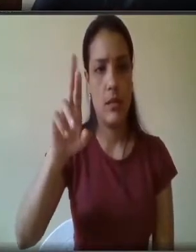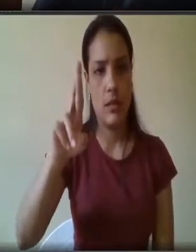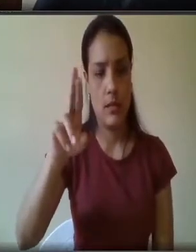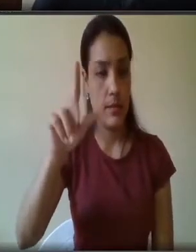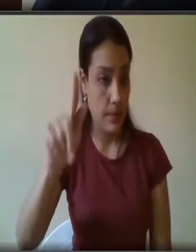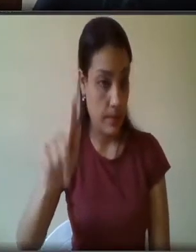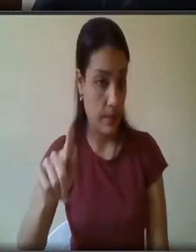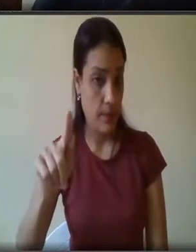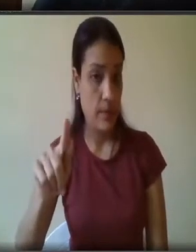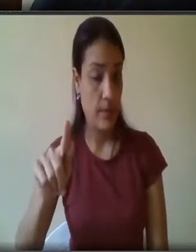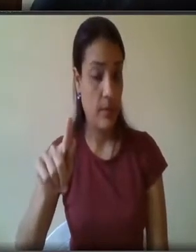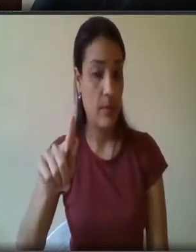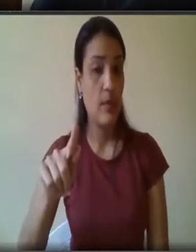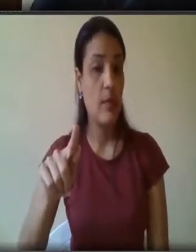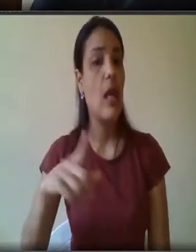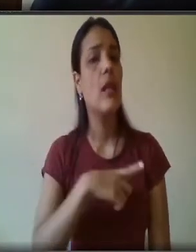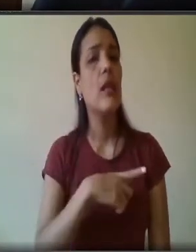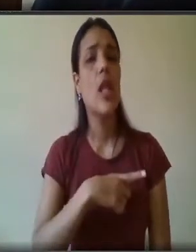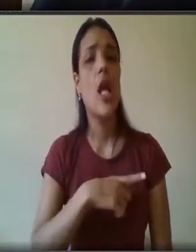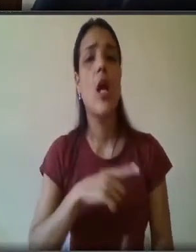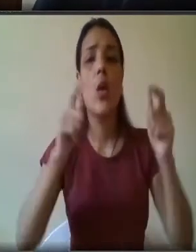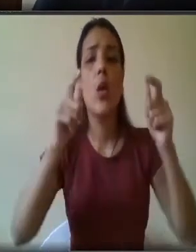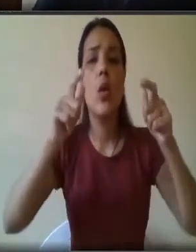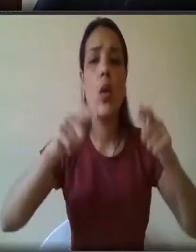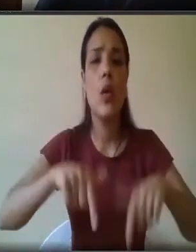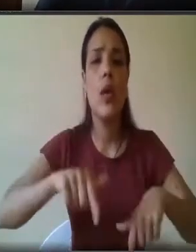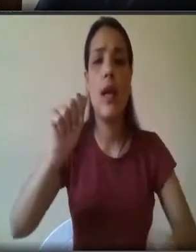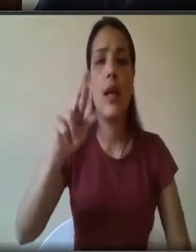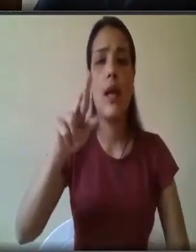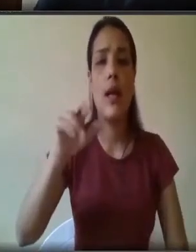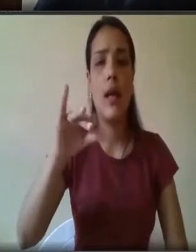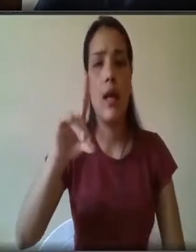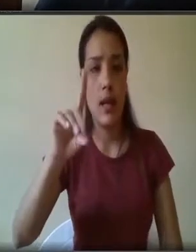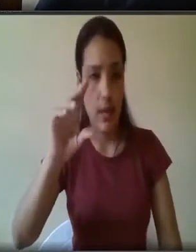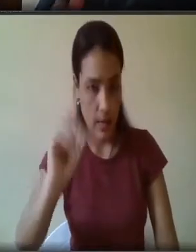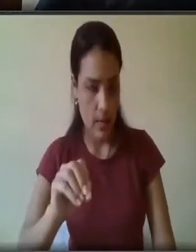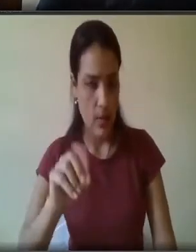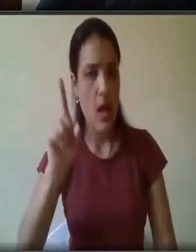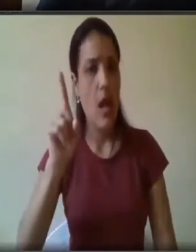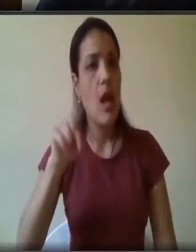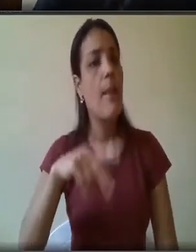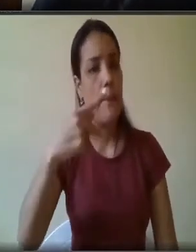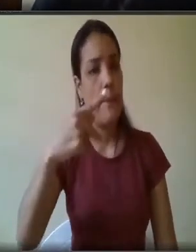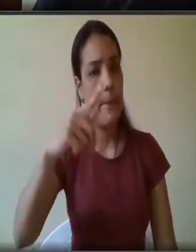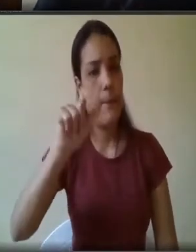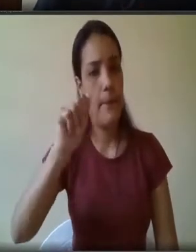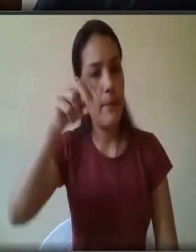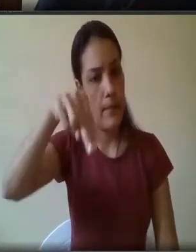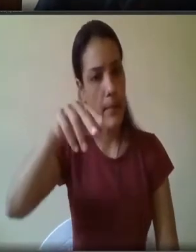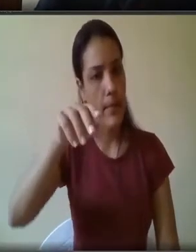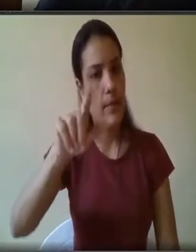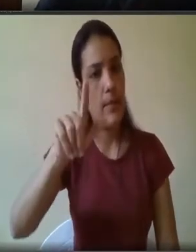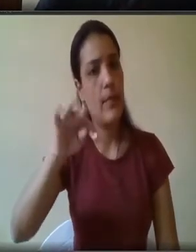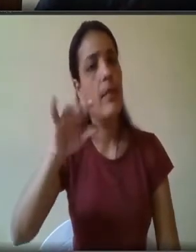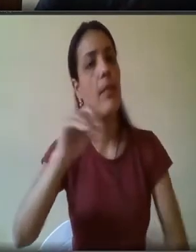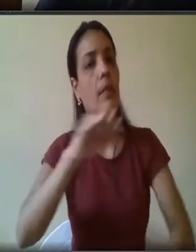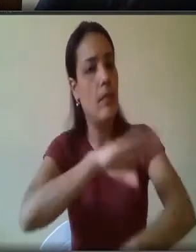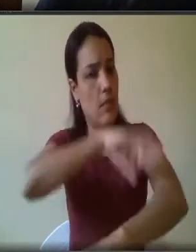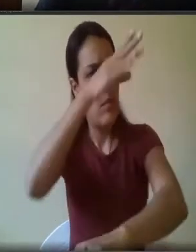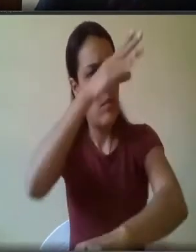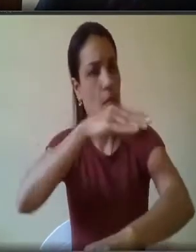clima árido e semiárido, também é um tipo de planalto. Tá? Eu tentei aqui,